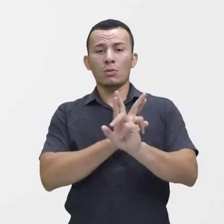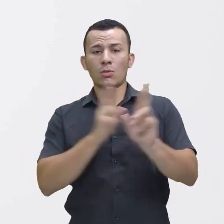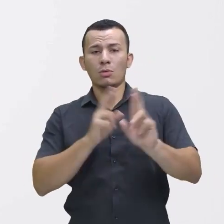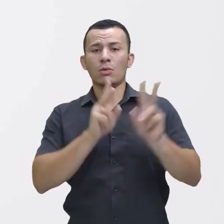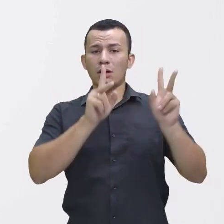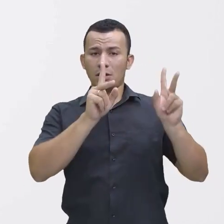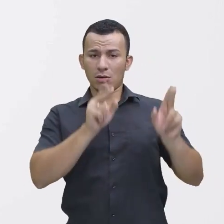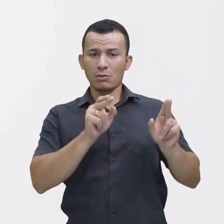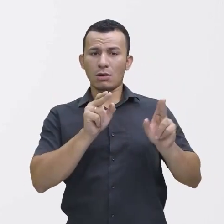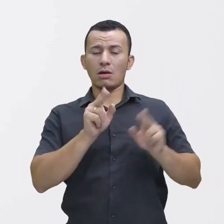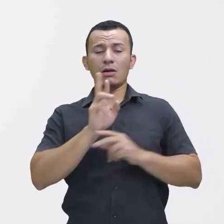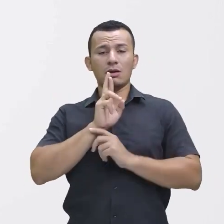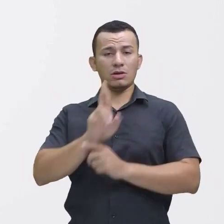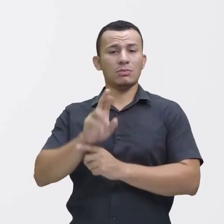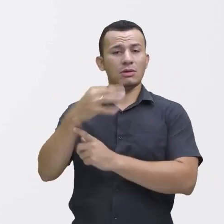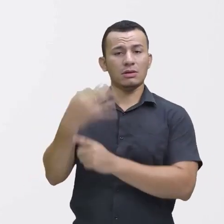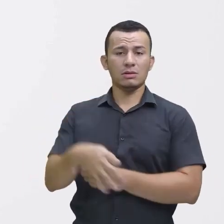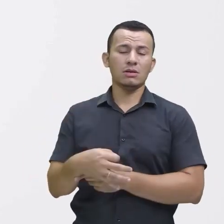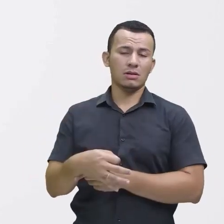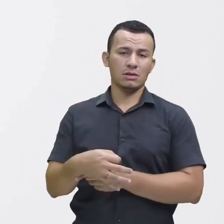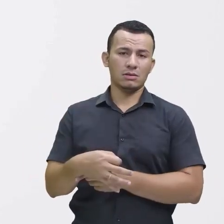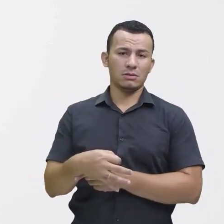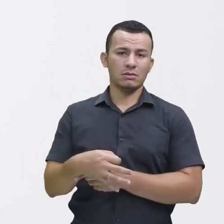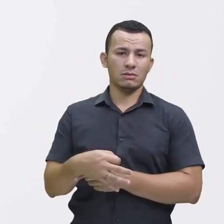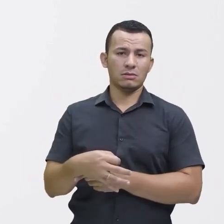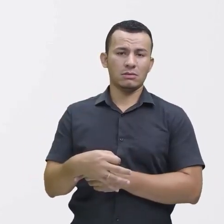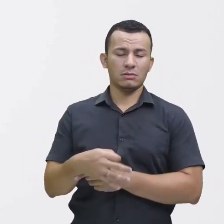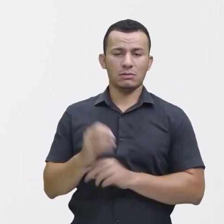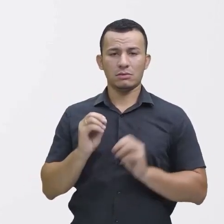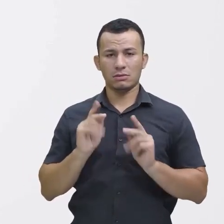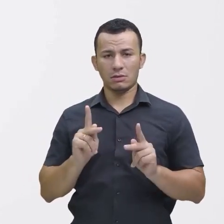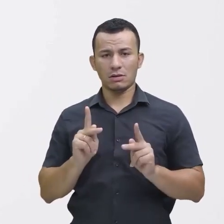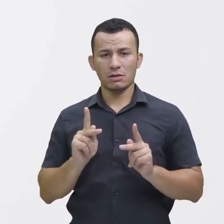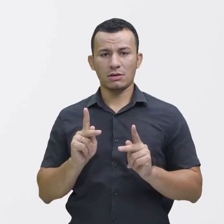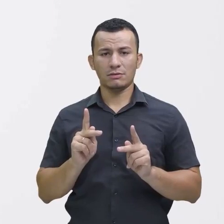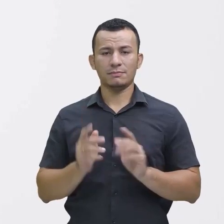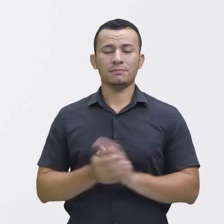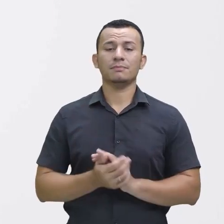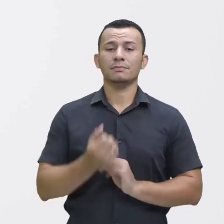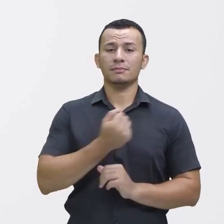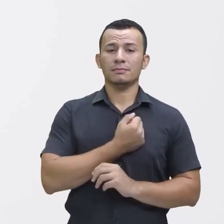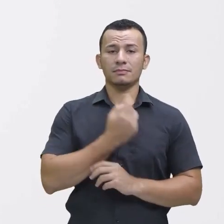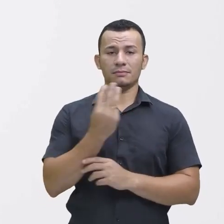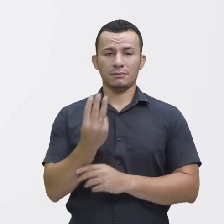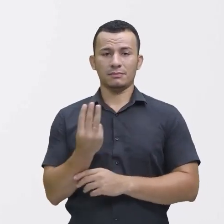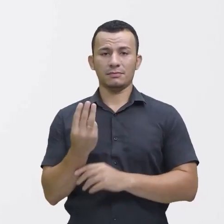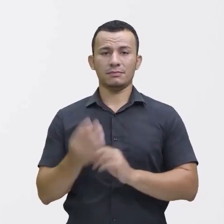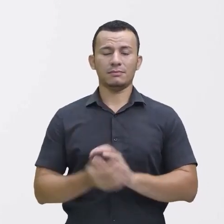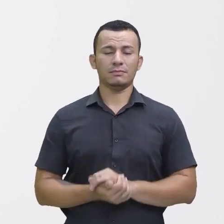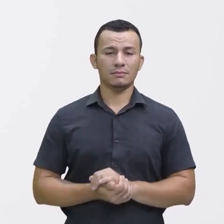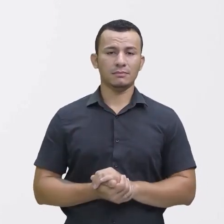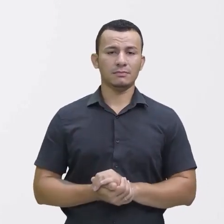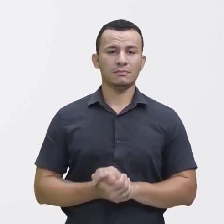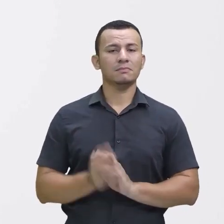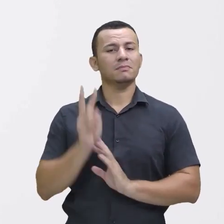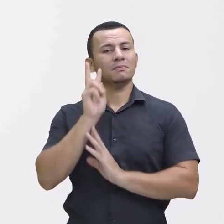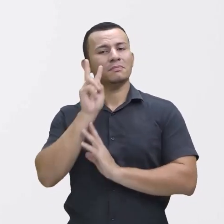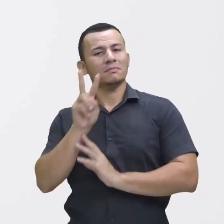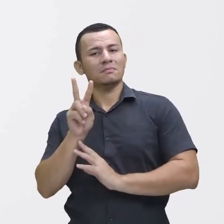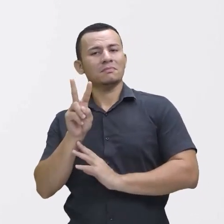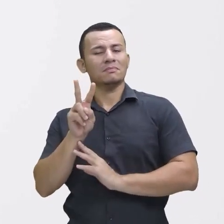vai marcar. Acerta, tá certo? Então, vamos para a atividade 3. Olha que